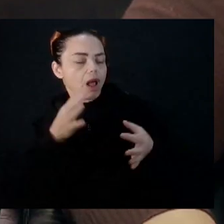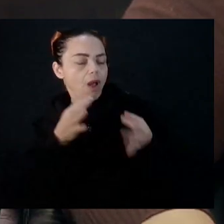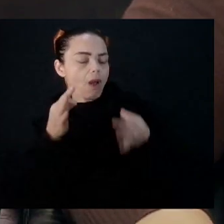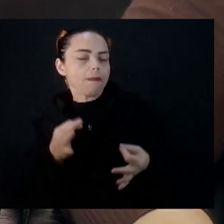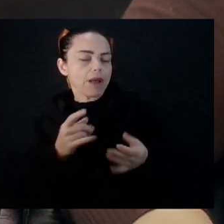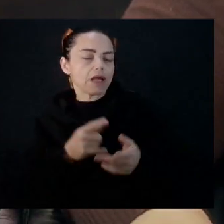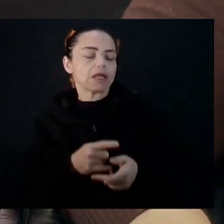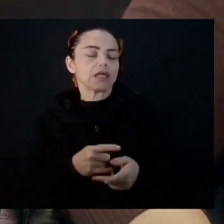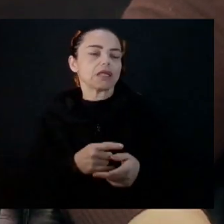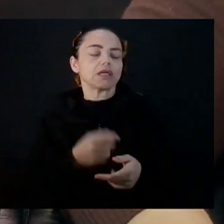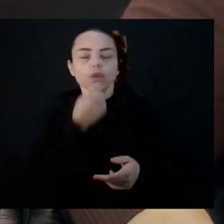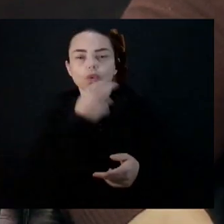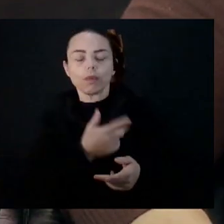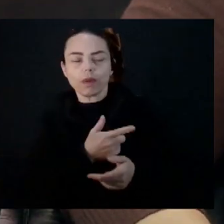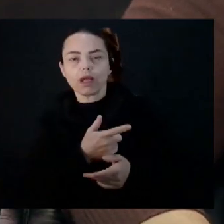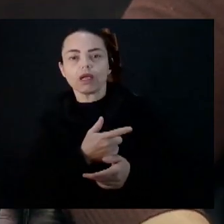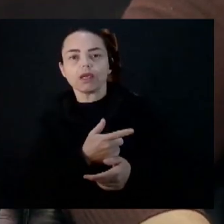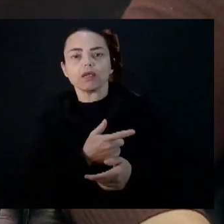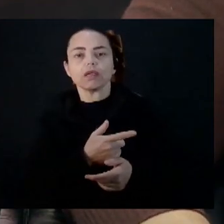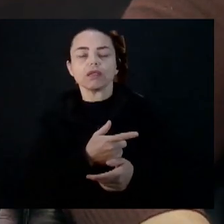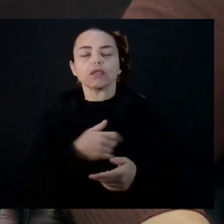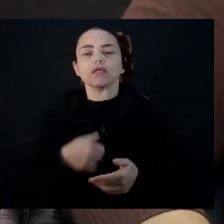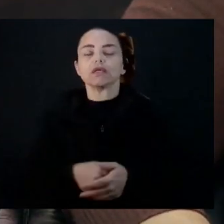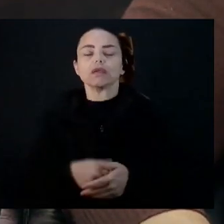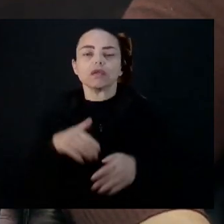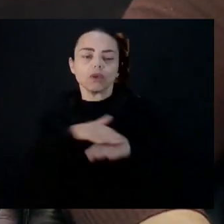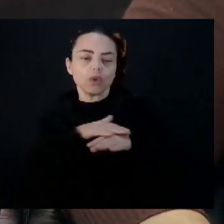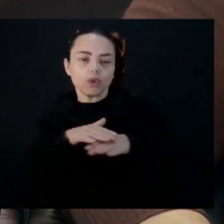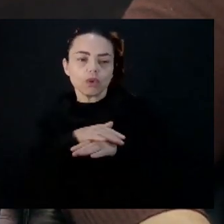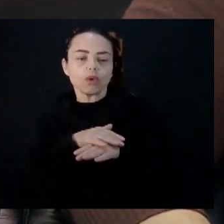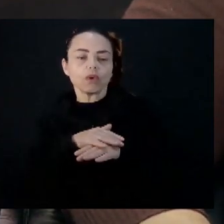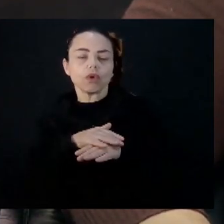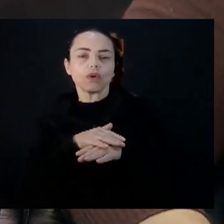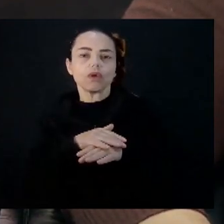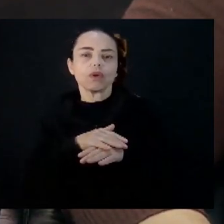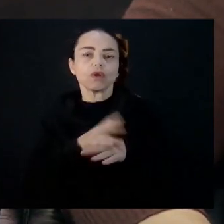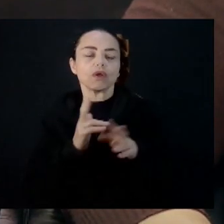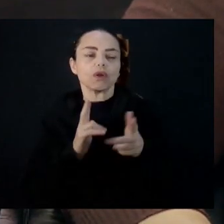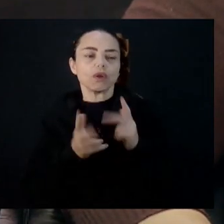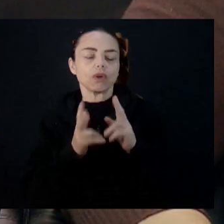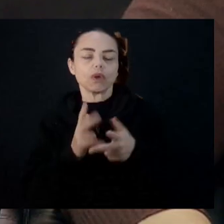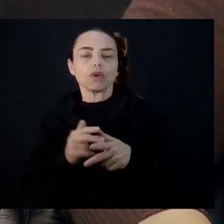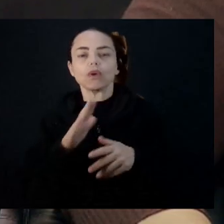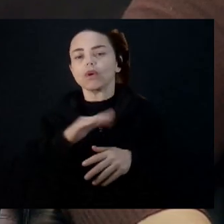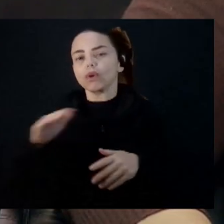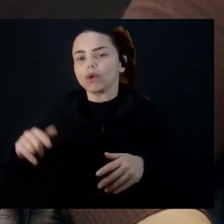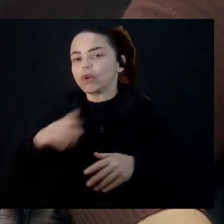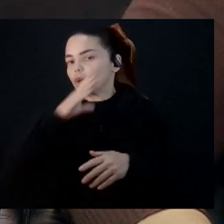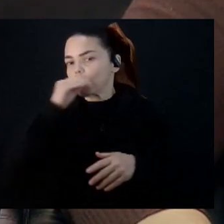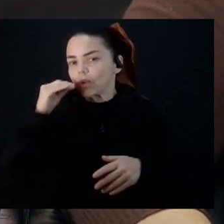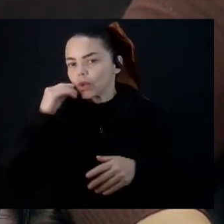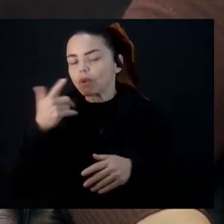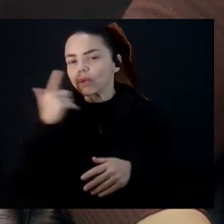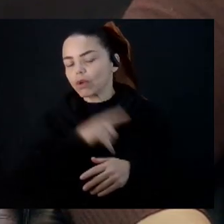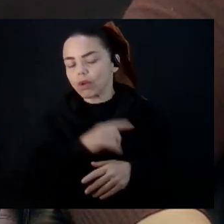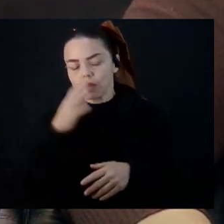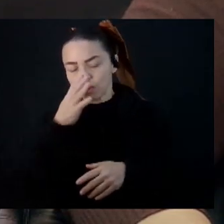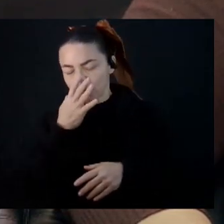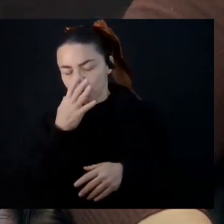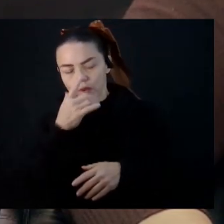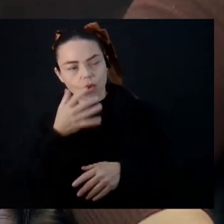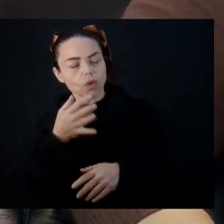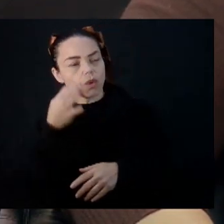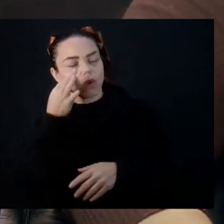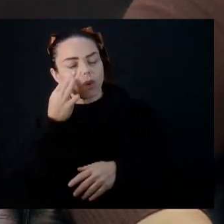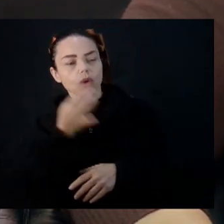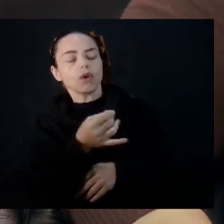fugiu do comum. Através dessa fala que a sua criança ou seu adolescente traz, você consegue observar e a partir